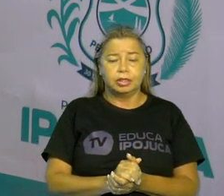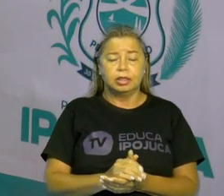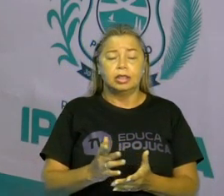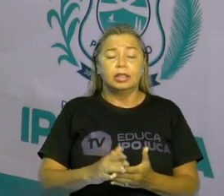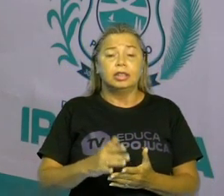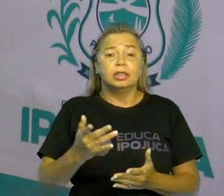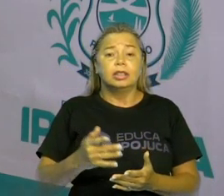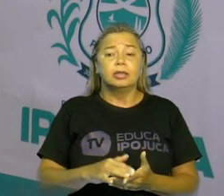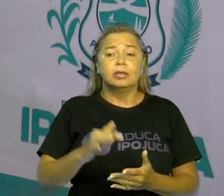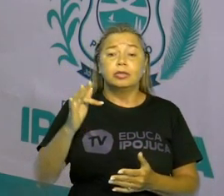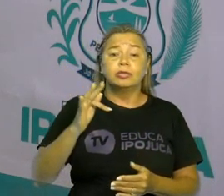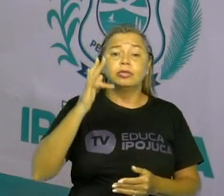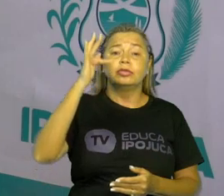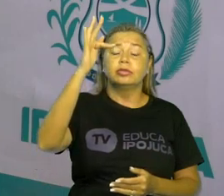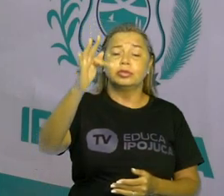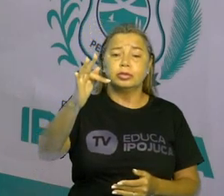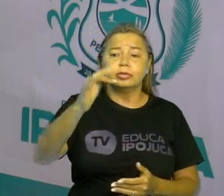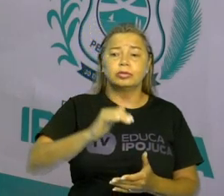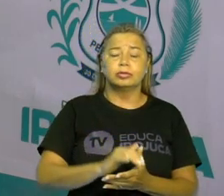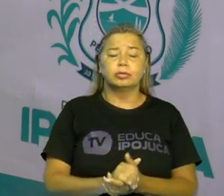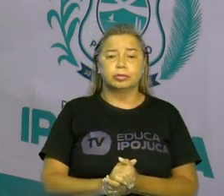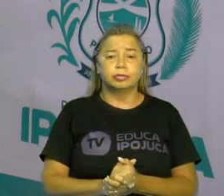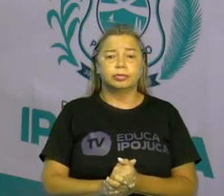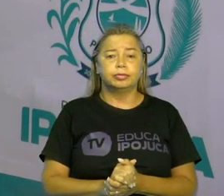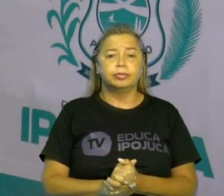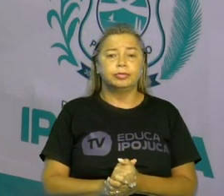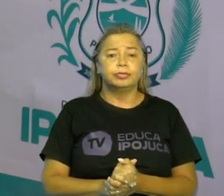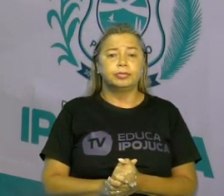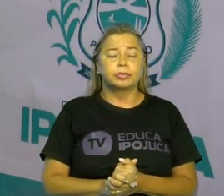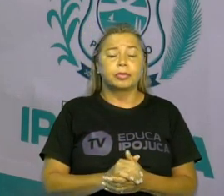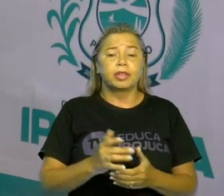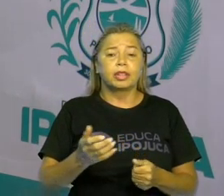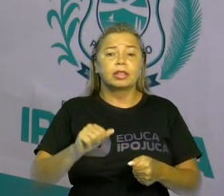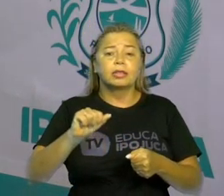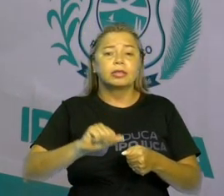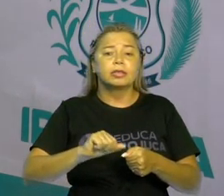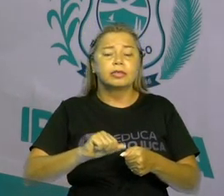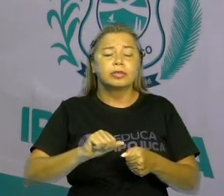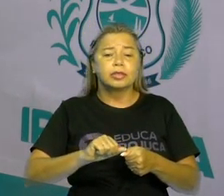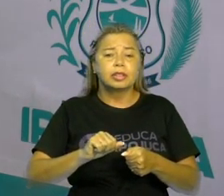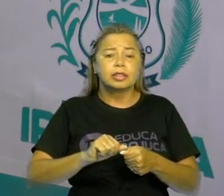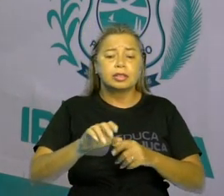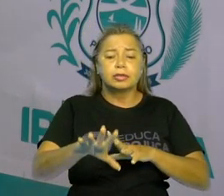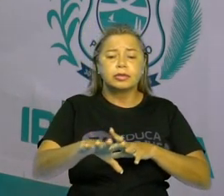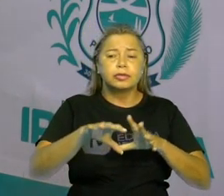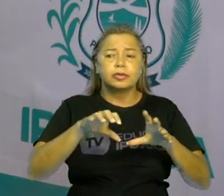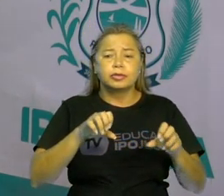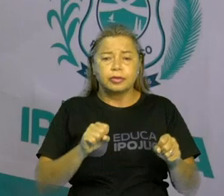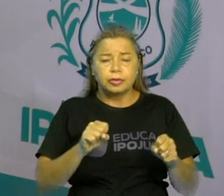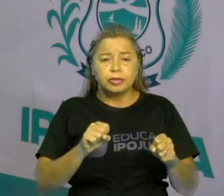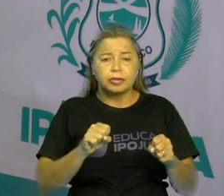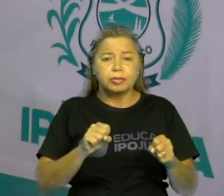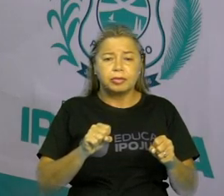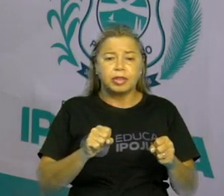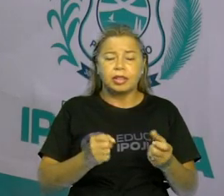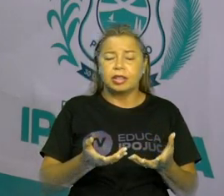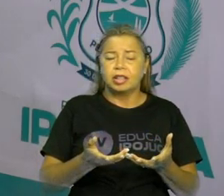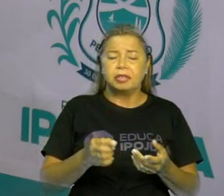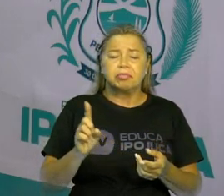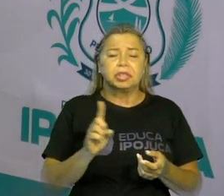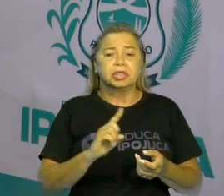nesse caso aqui tá bom vamos lá para fazer a forma negativa eu sigo a